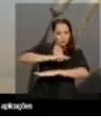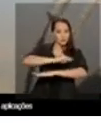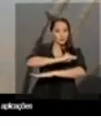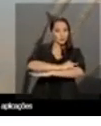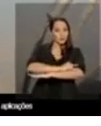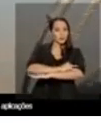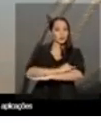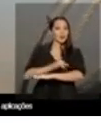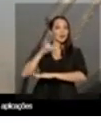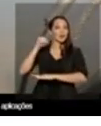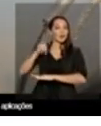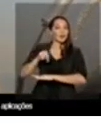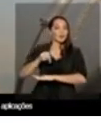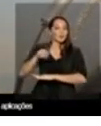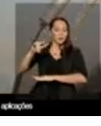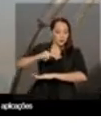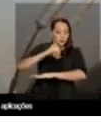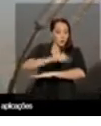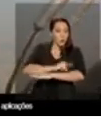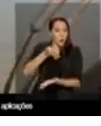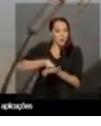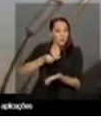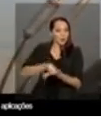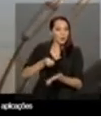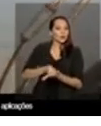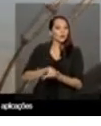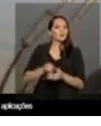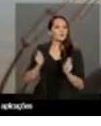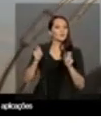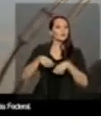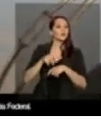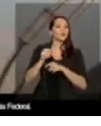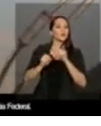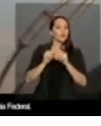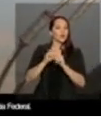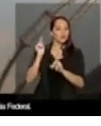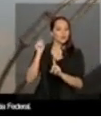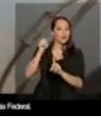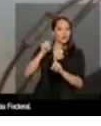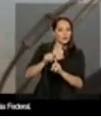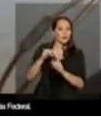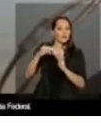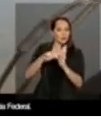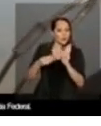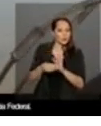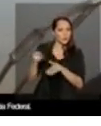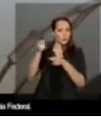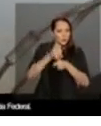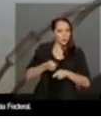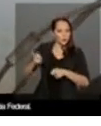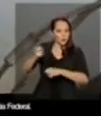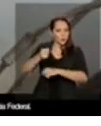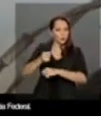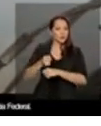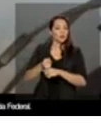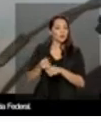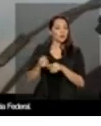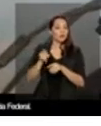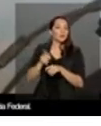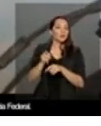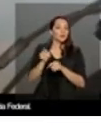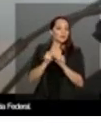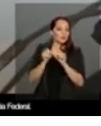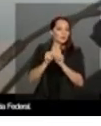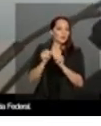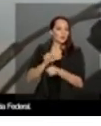medida prevista para o pouso obrigatório visa possibilitar as aplicações das medidas de controle no solo a serem realizadas